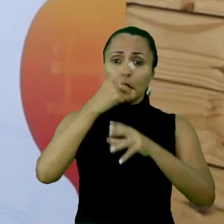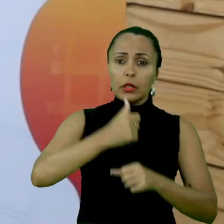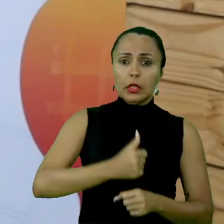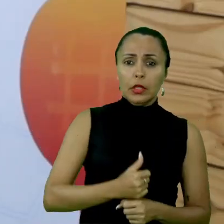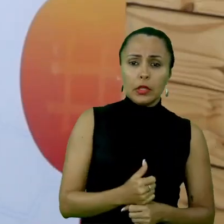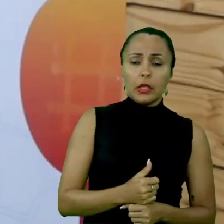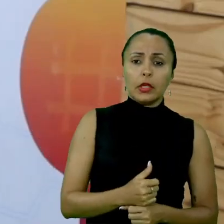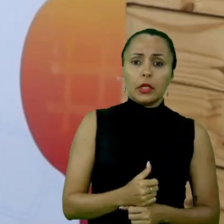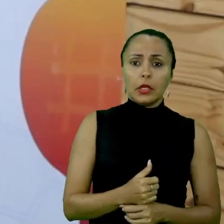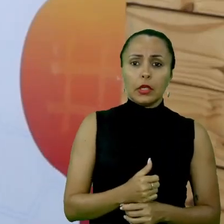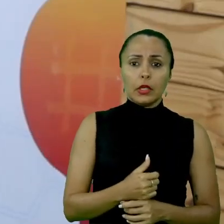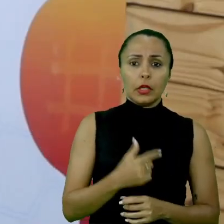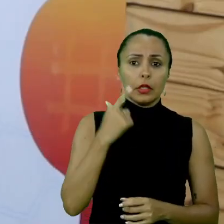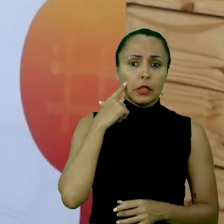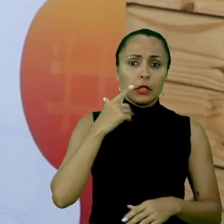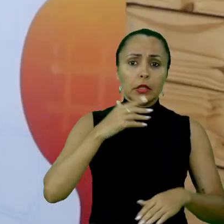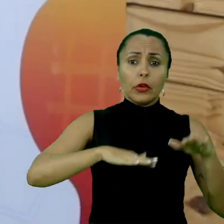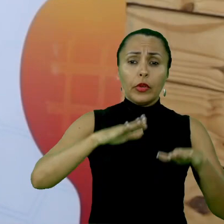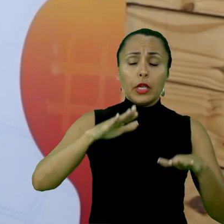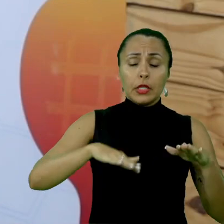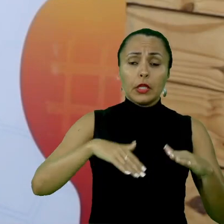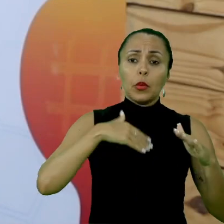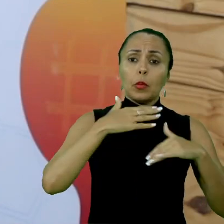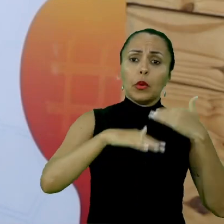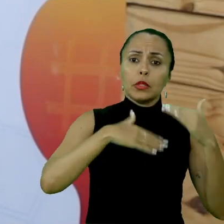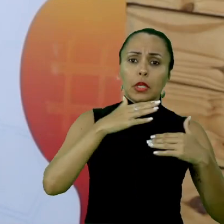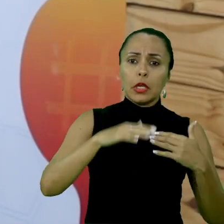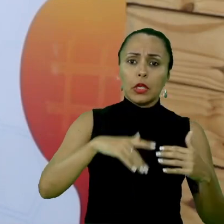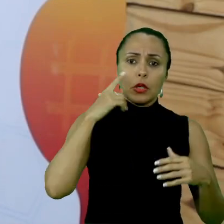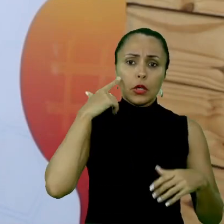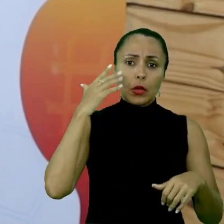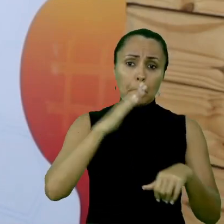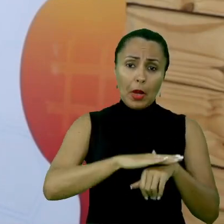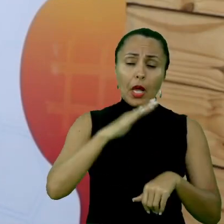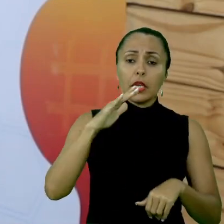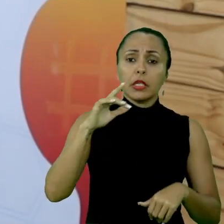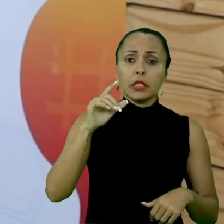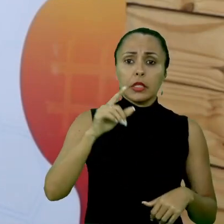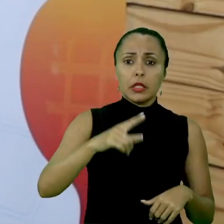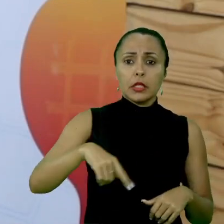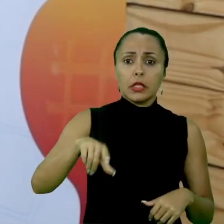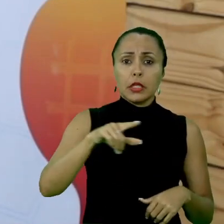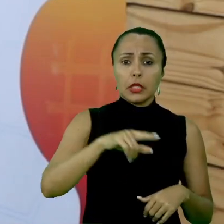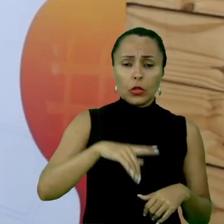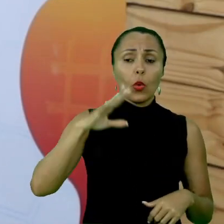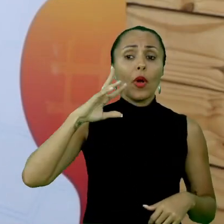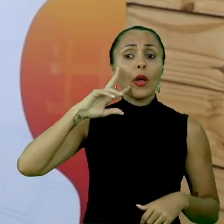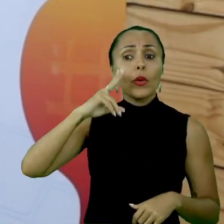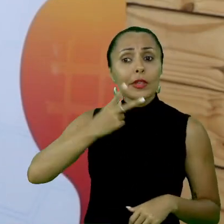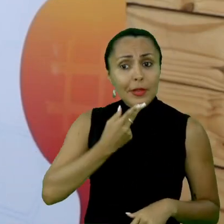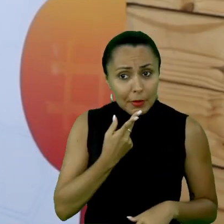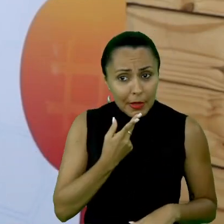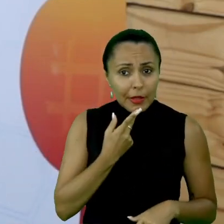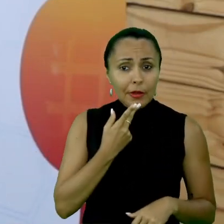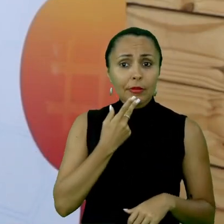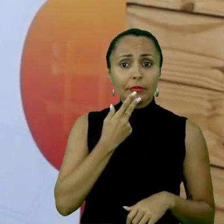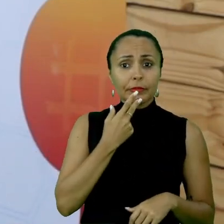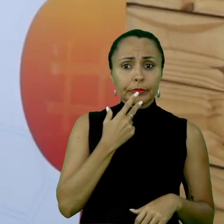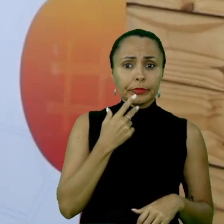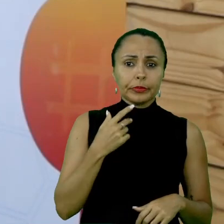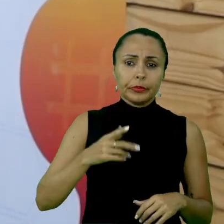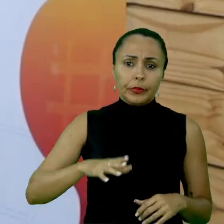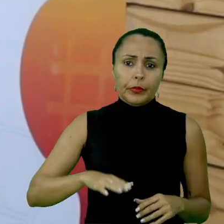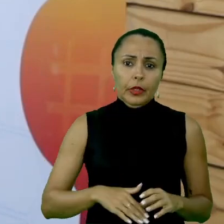isso. E talvez não haja nenhum processo de plágio, mas é muito mais o processo desse reconhecimento, de você voltar e dizer,